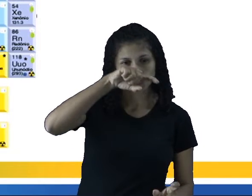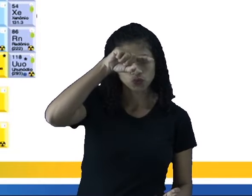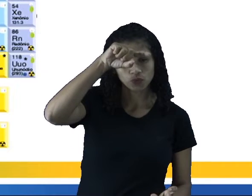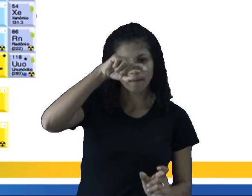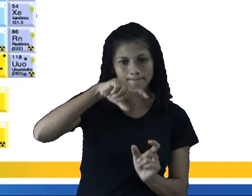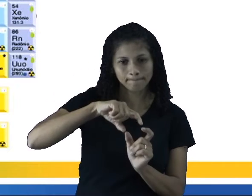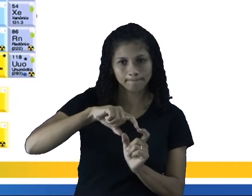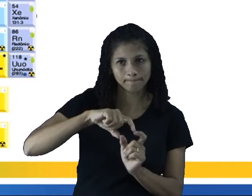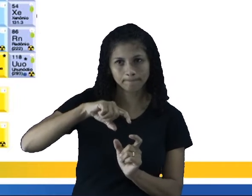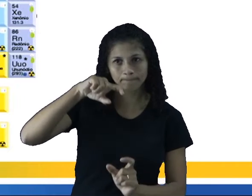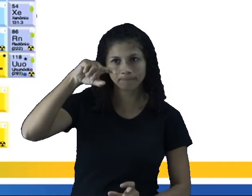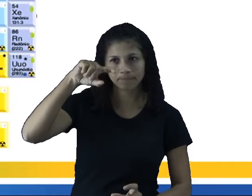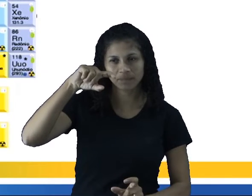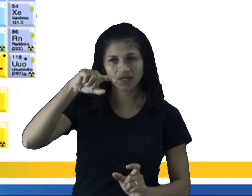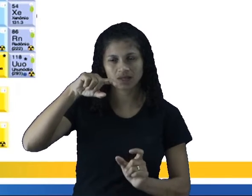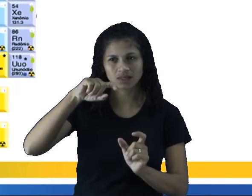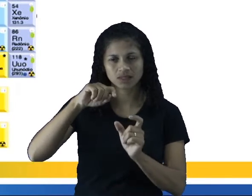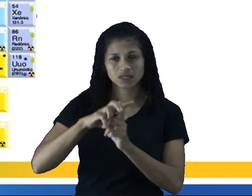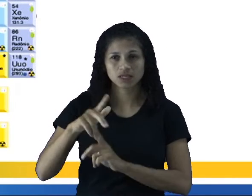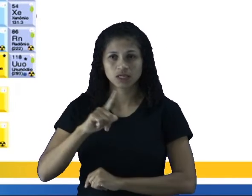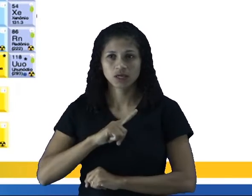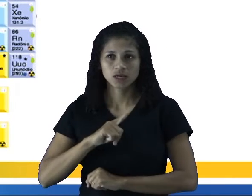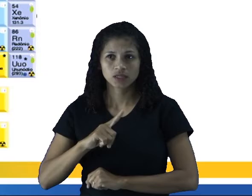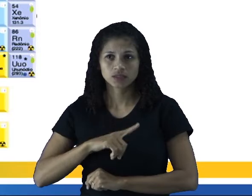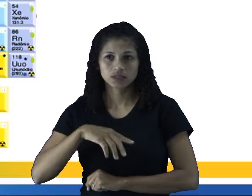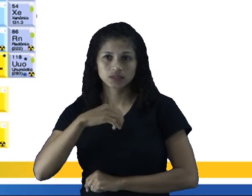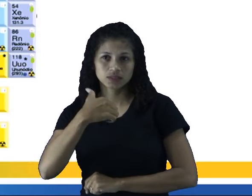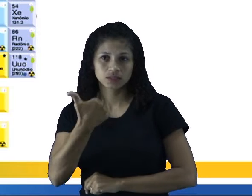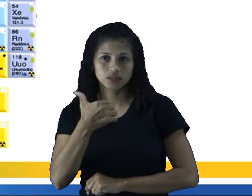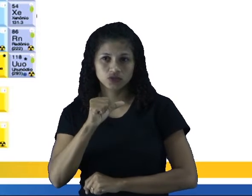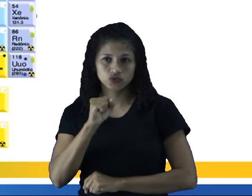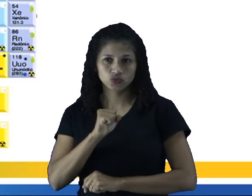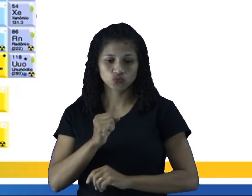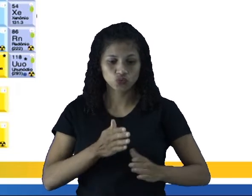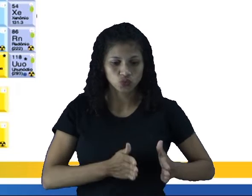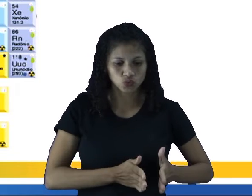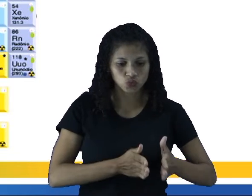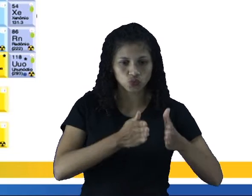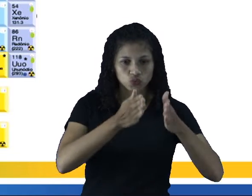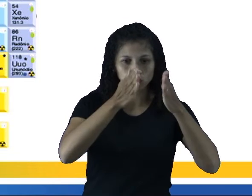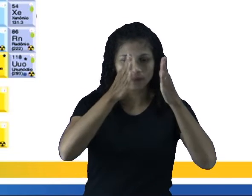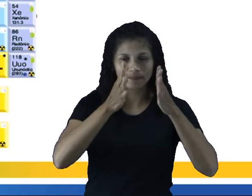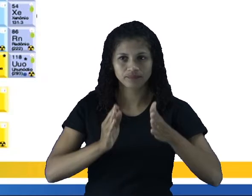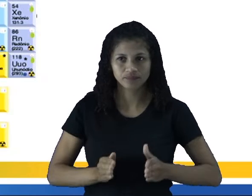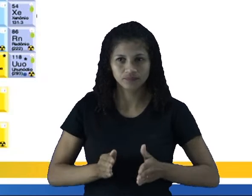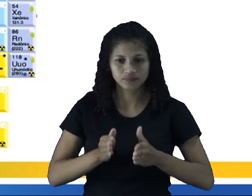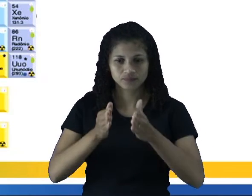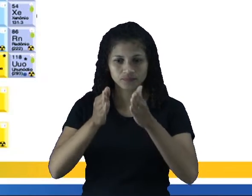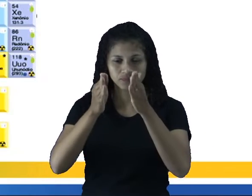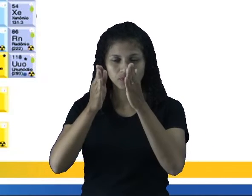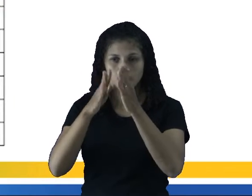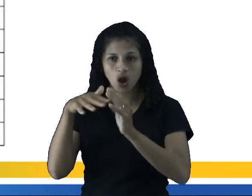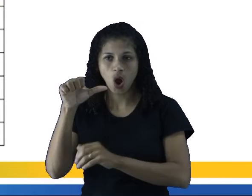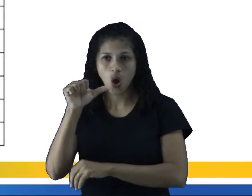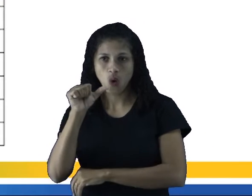a tabela ela vai apresentar o quê? 18 colunas, né? 8 do tipo A e 8 do tipo